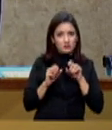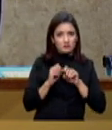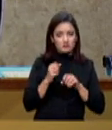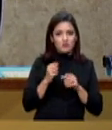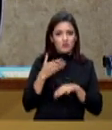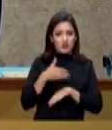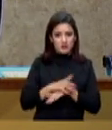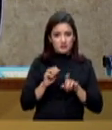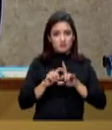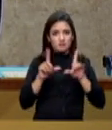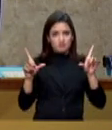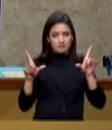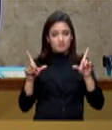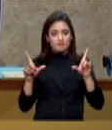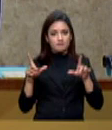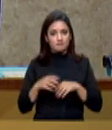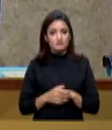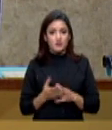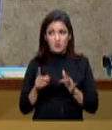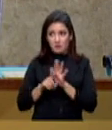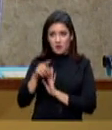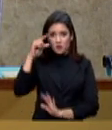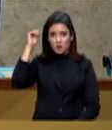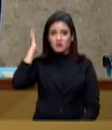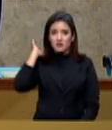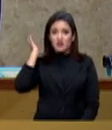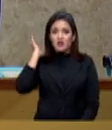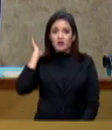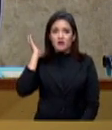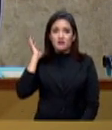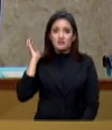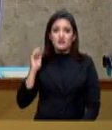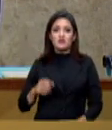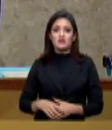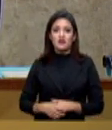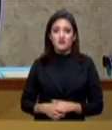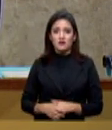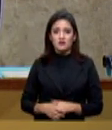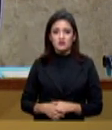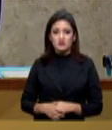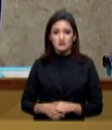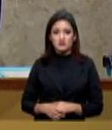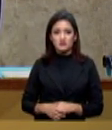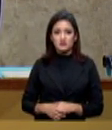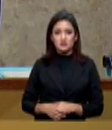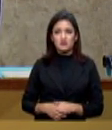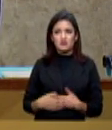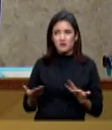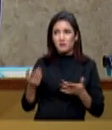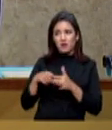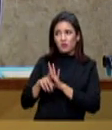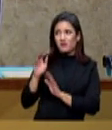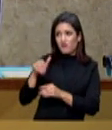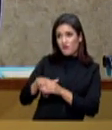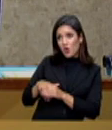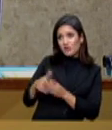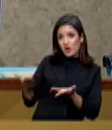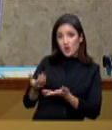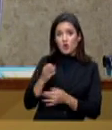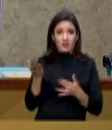pergunto se nós gostaríamos agora ou prefere que deu intervalo